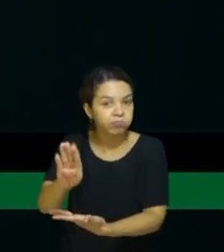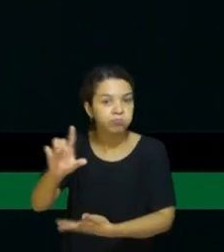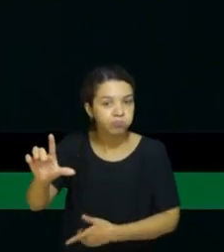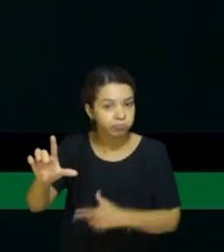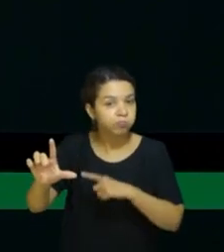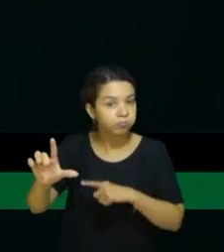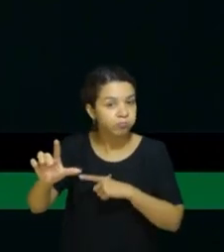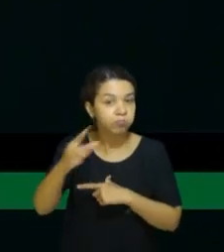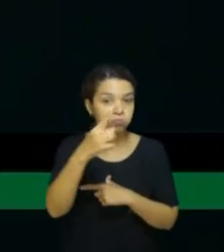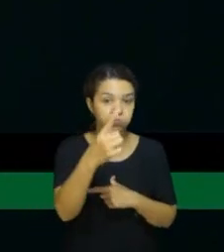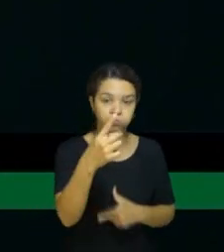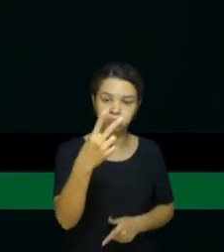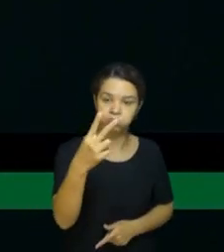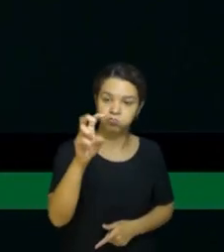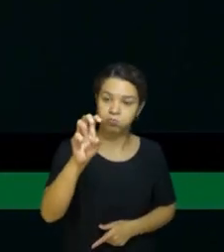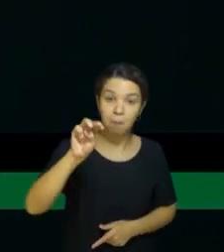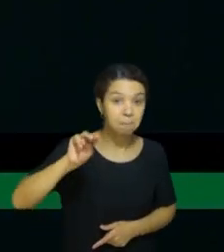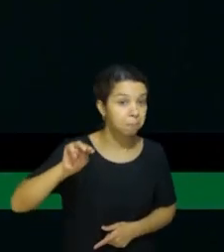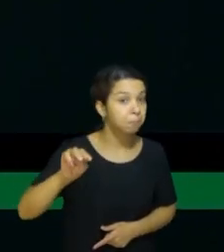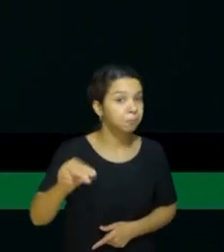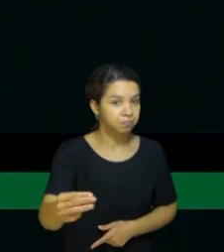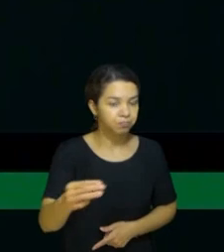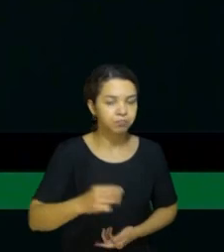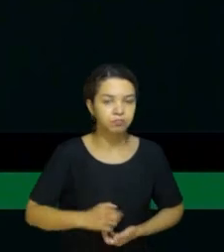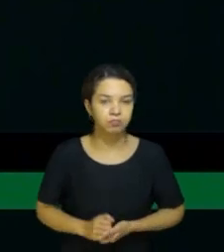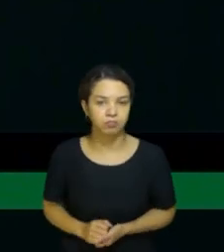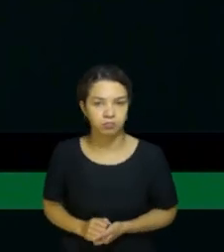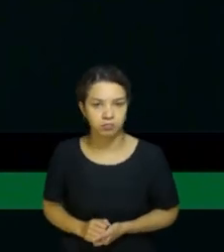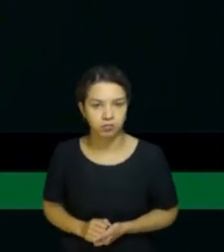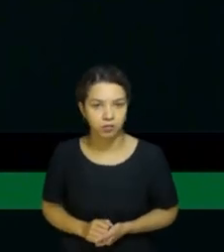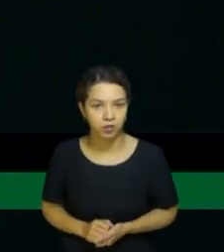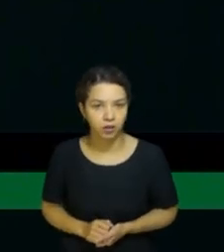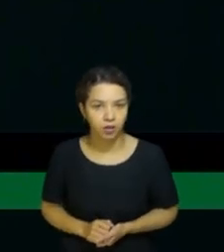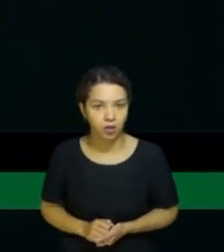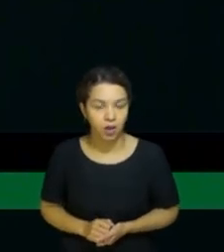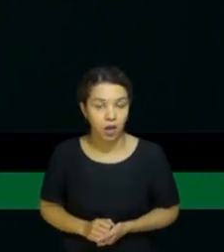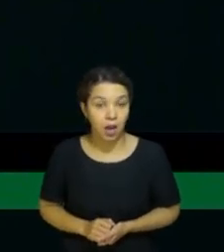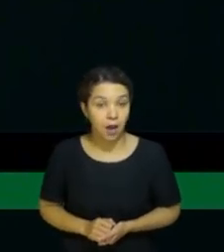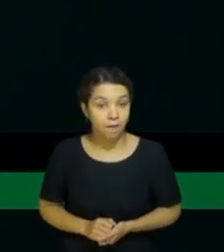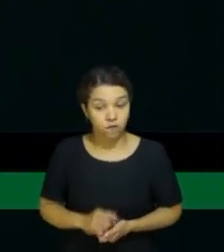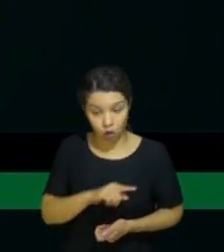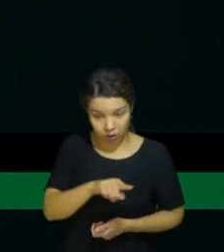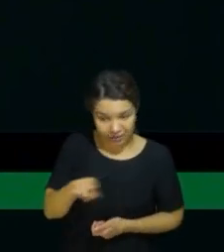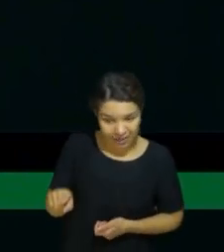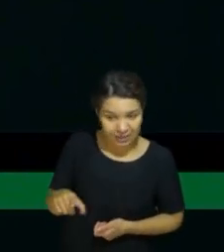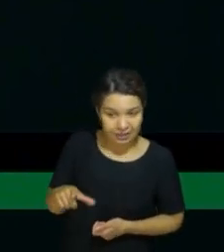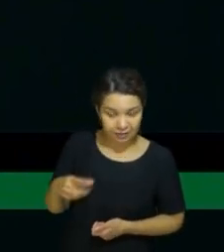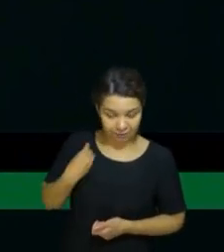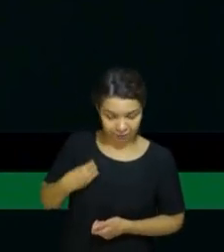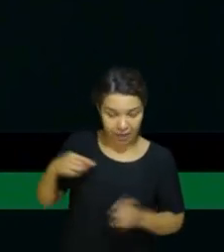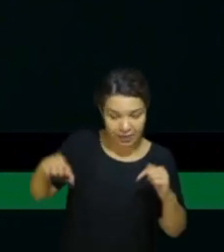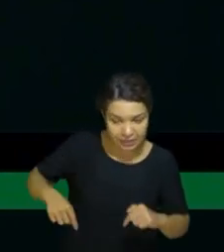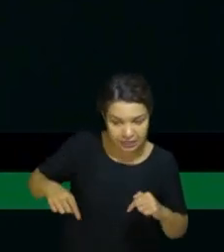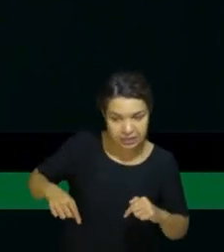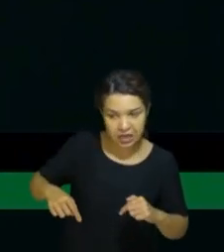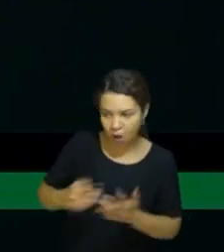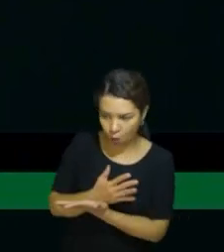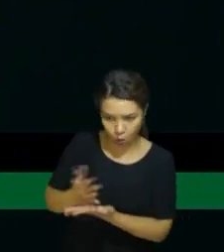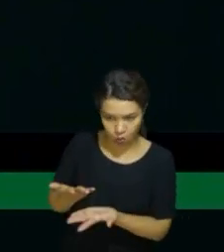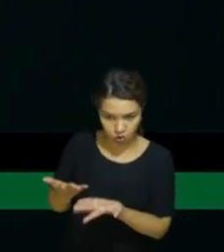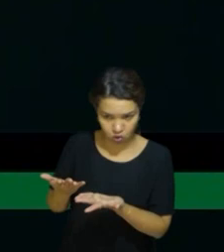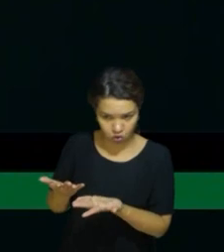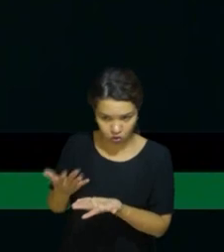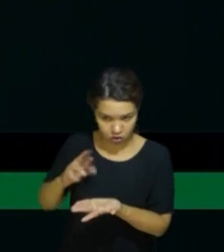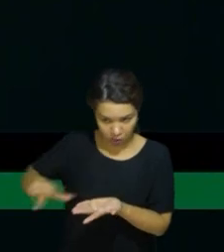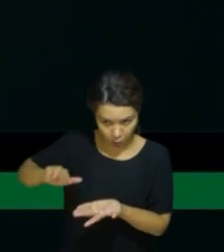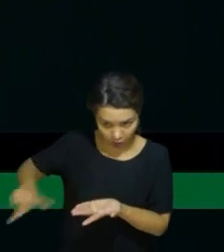milhões ou quem não é daqui mas para quem é a obra da mais de esquerda que era